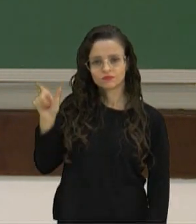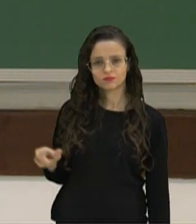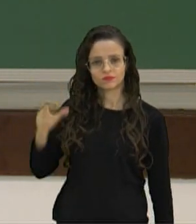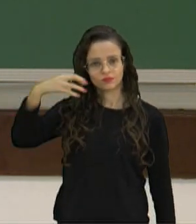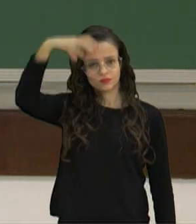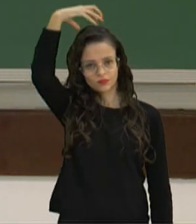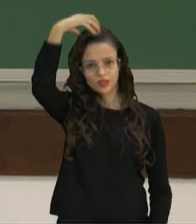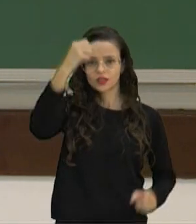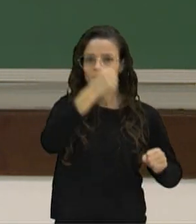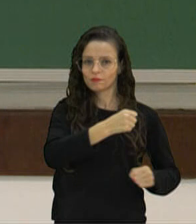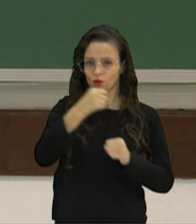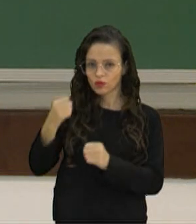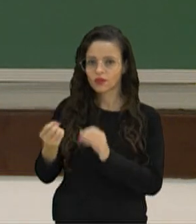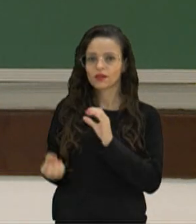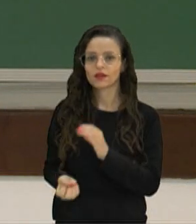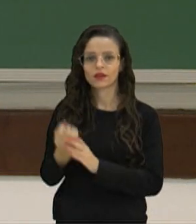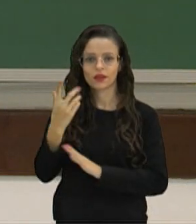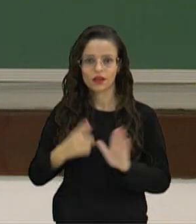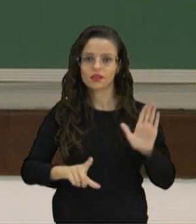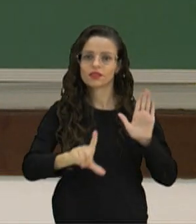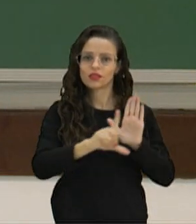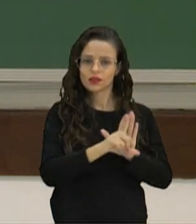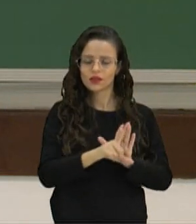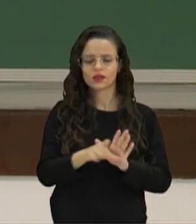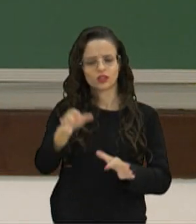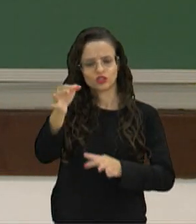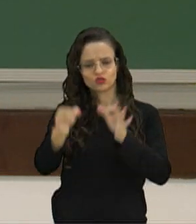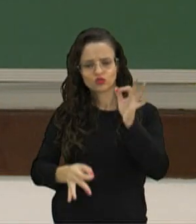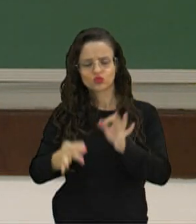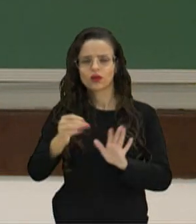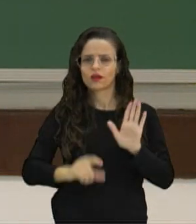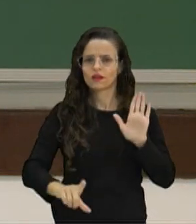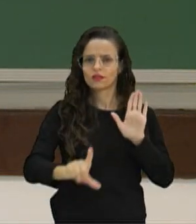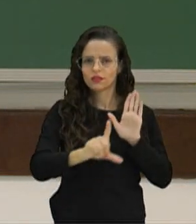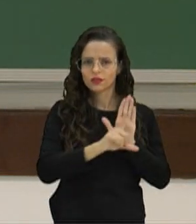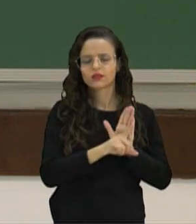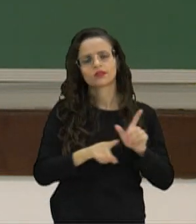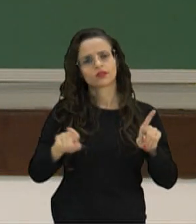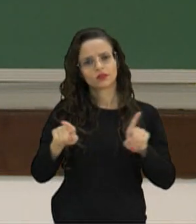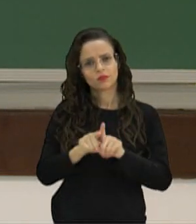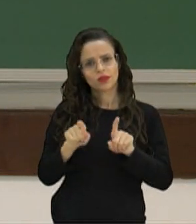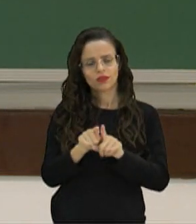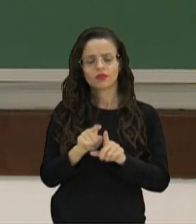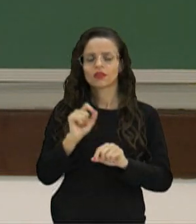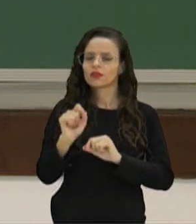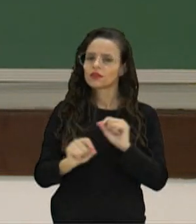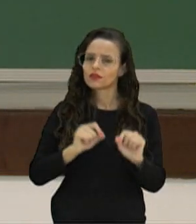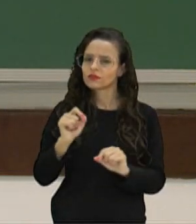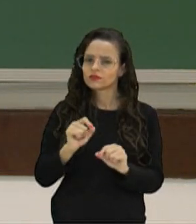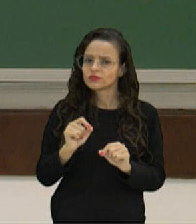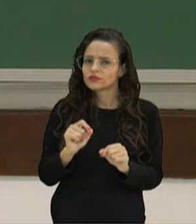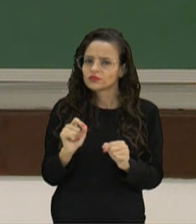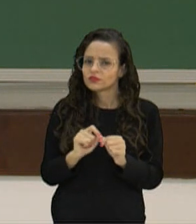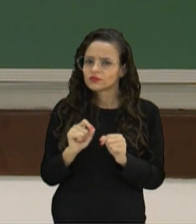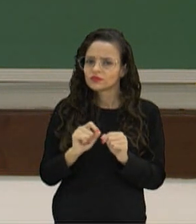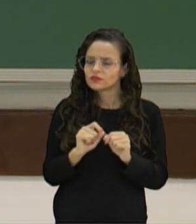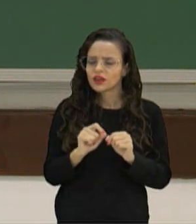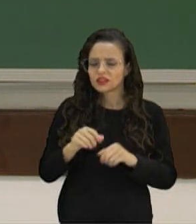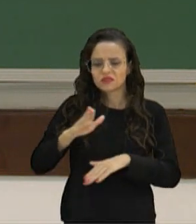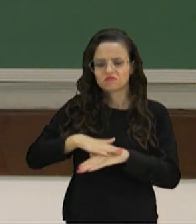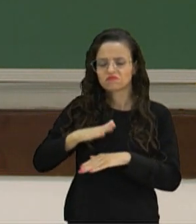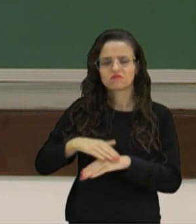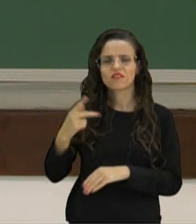o poder de criar as leis, como de julgar essas leis, ou até mesmo fazer tudo aquilo que